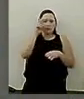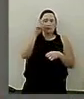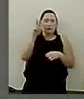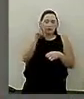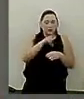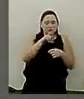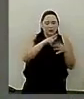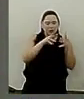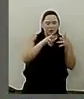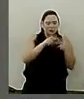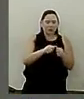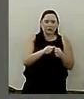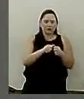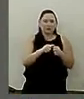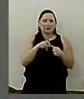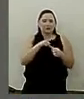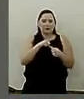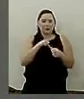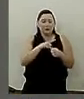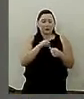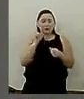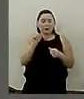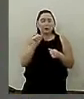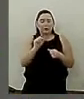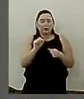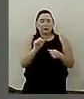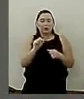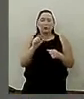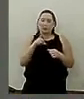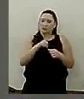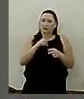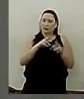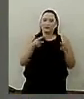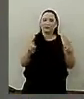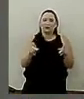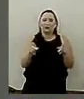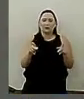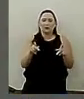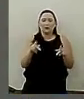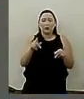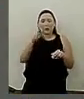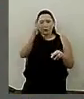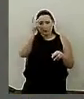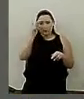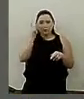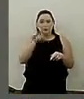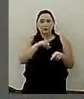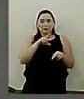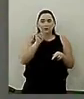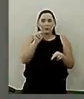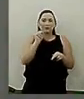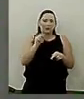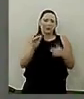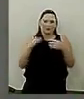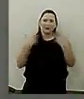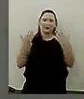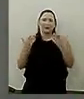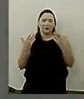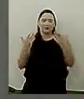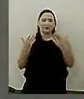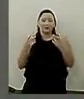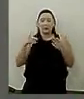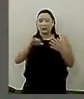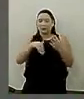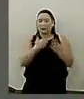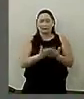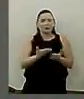do tenebroso, do assombroso e até mesmo do fabuloso, O homem o explicou lá no começo da sua